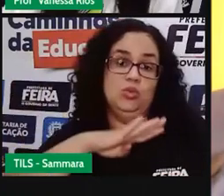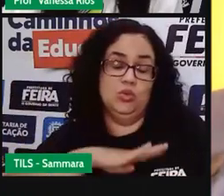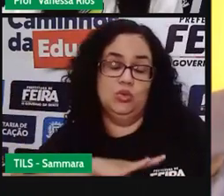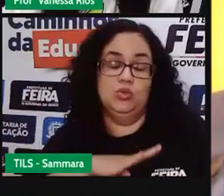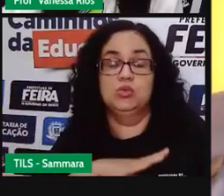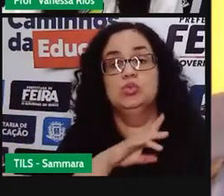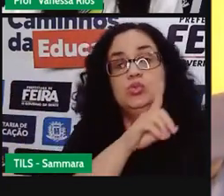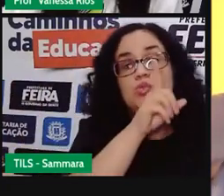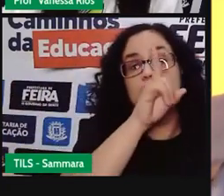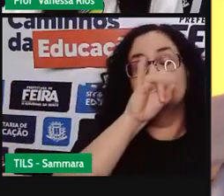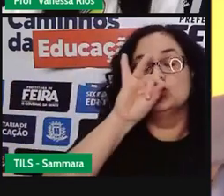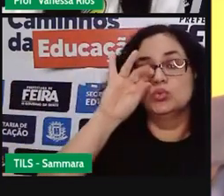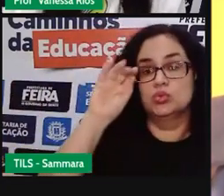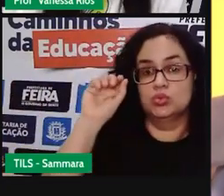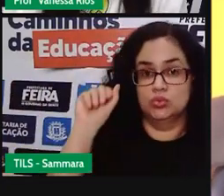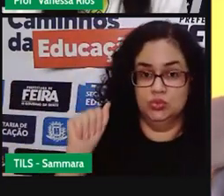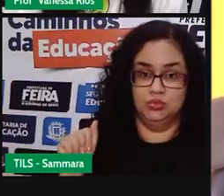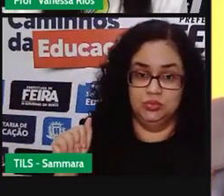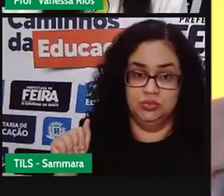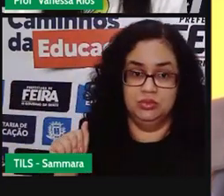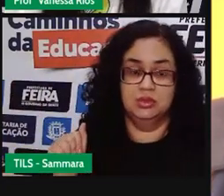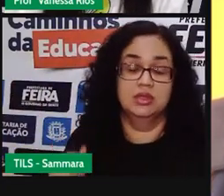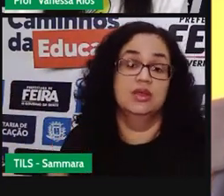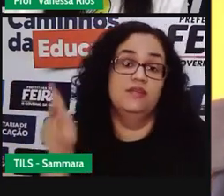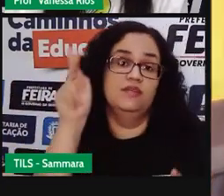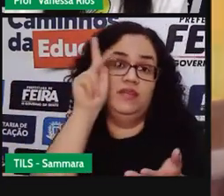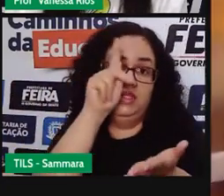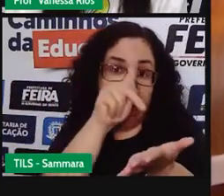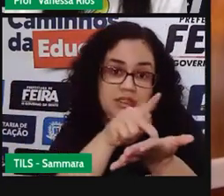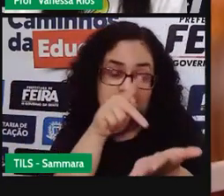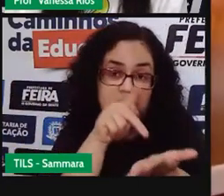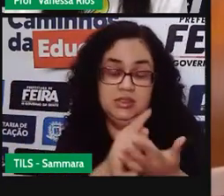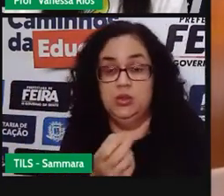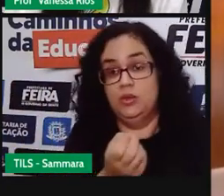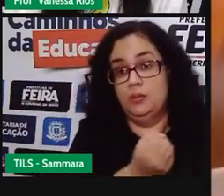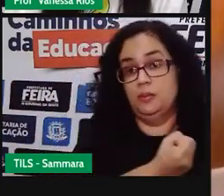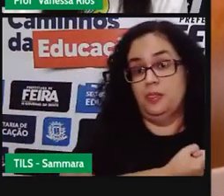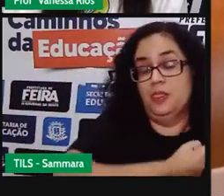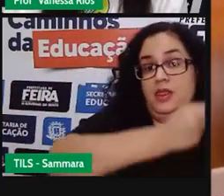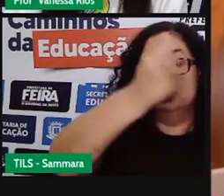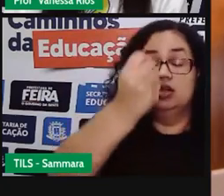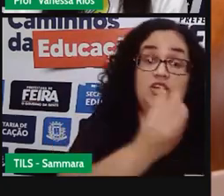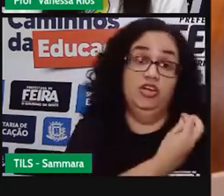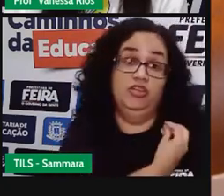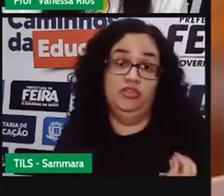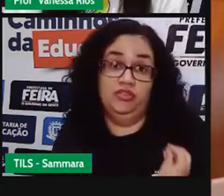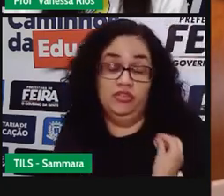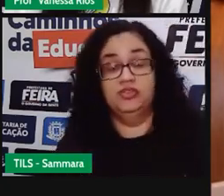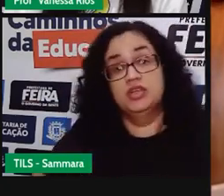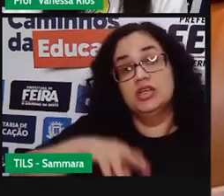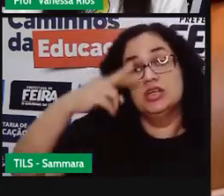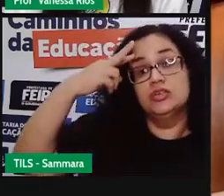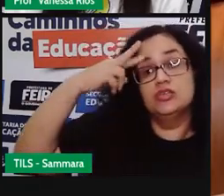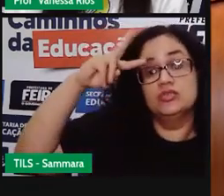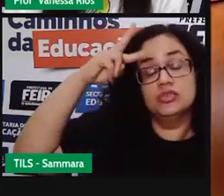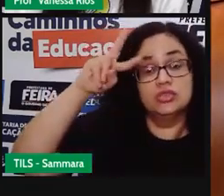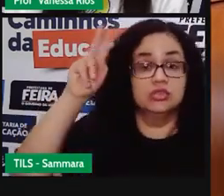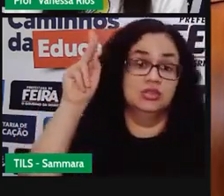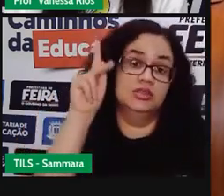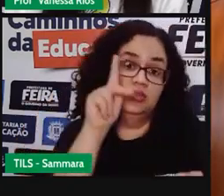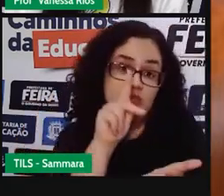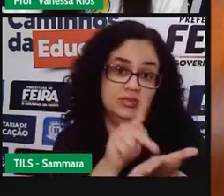um dia vão virar pó. Os verdadeiros heróis vivem histórias